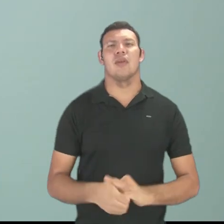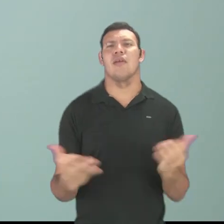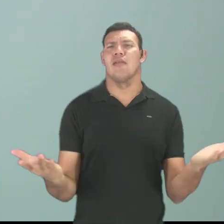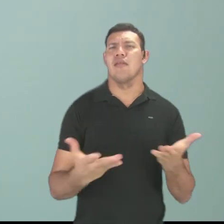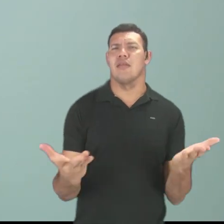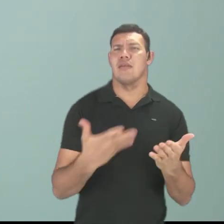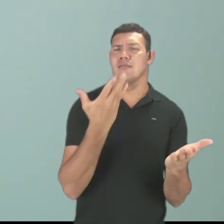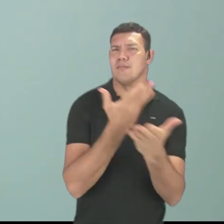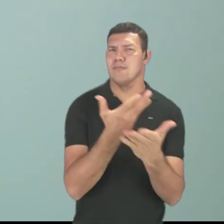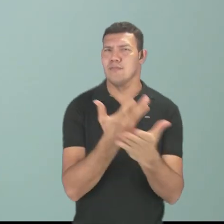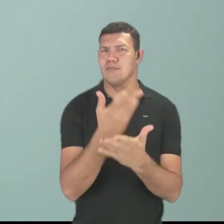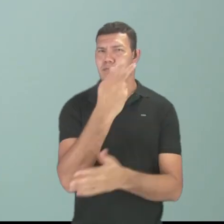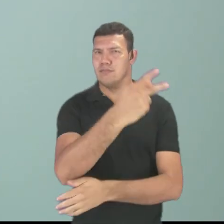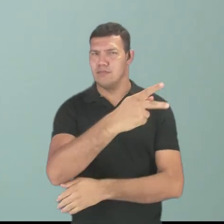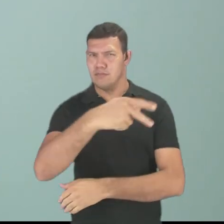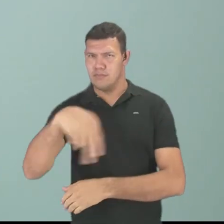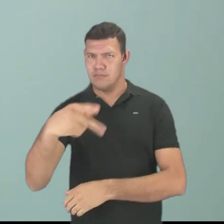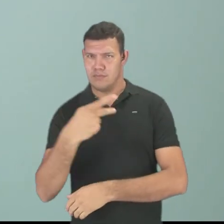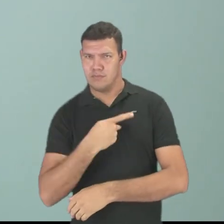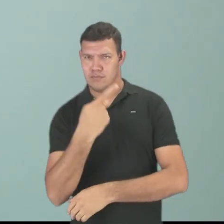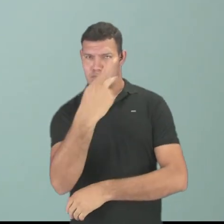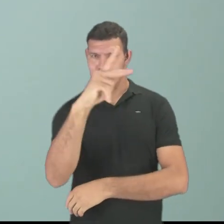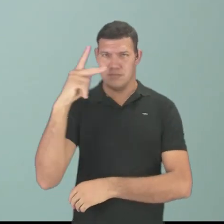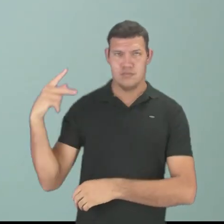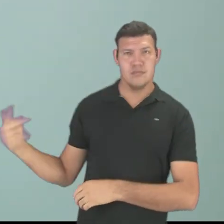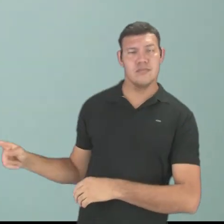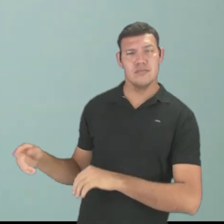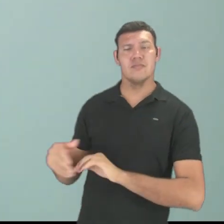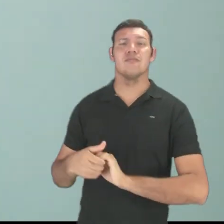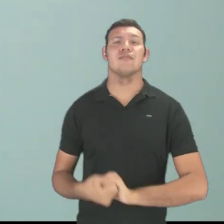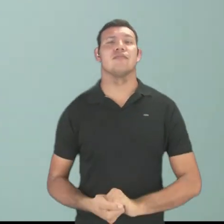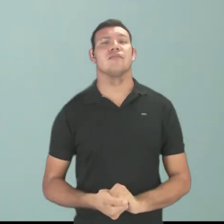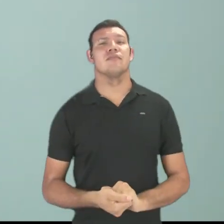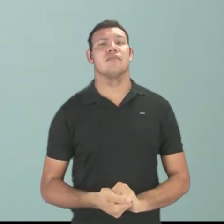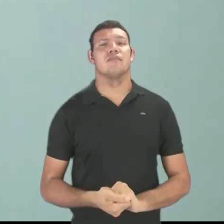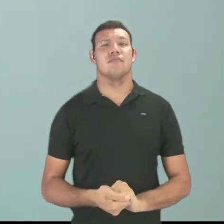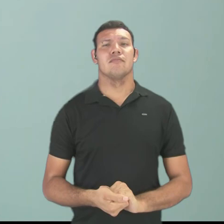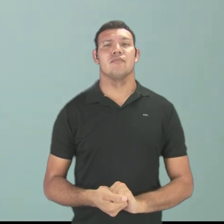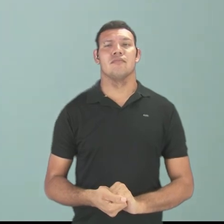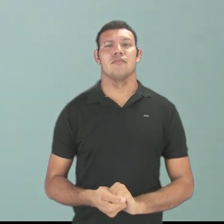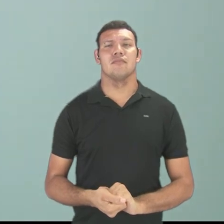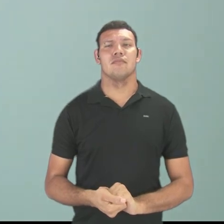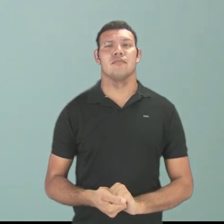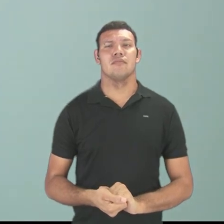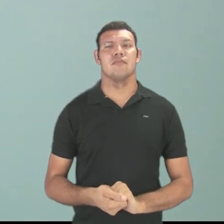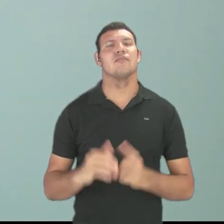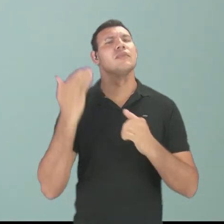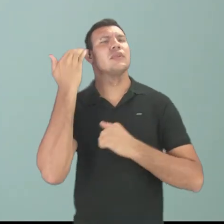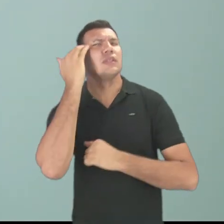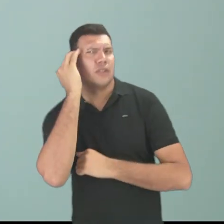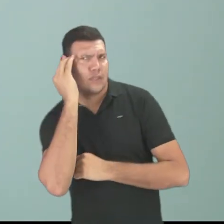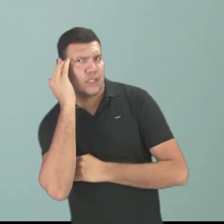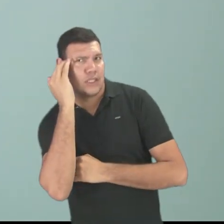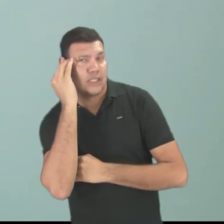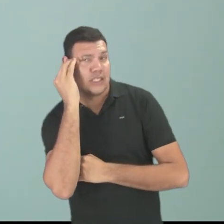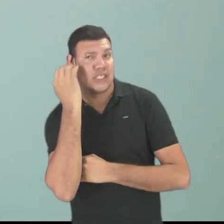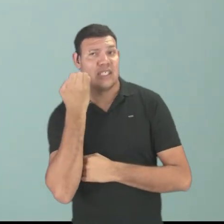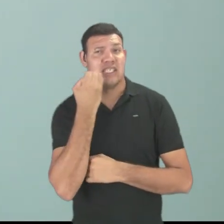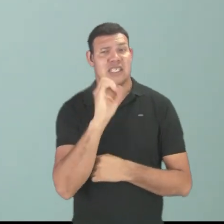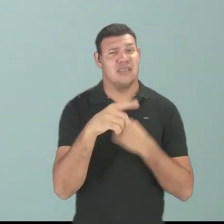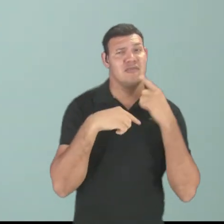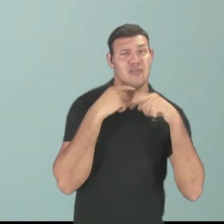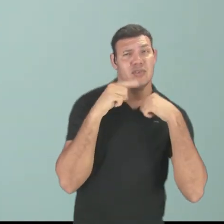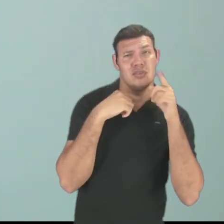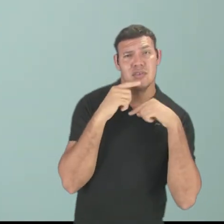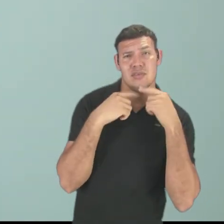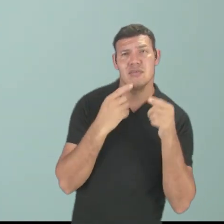possessivos. Só um segundinho. Nós vimos um pouquinho hoje sobre os pronomes possessivos. Vocês entenderam? Se ainda tem alguma